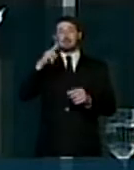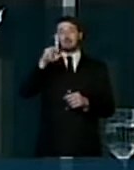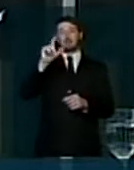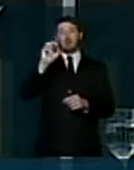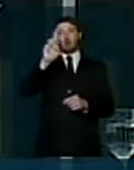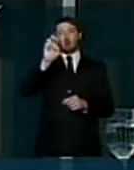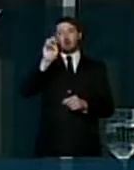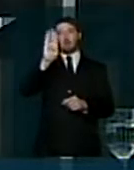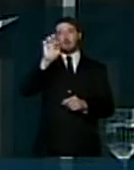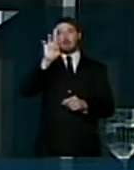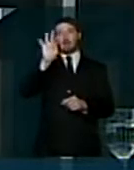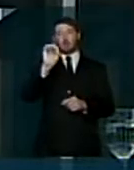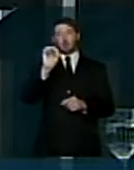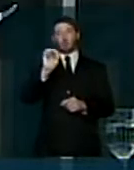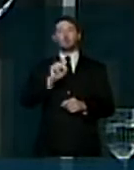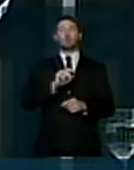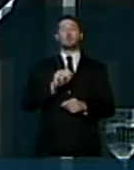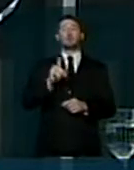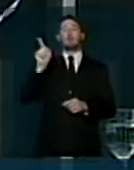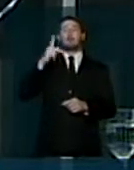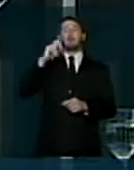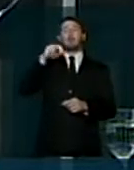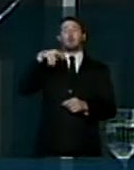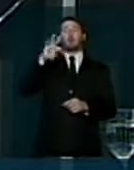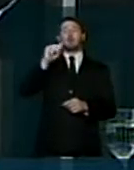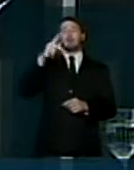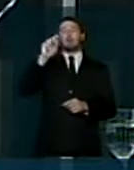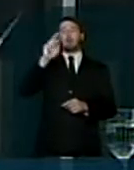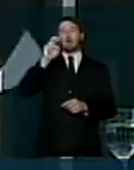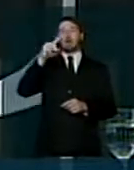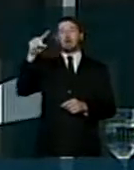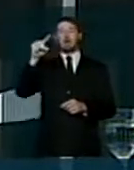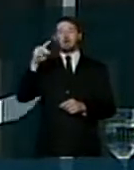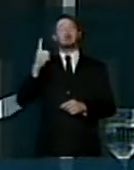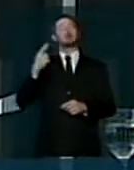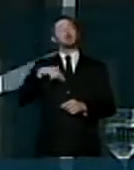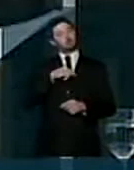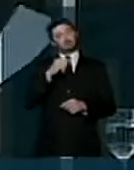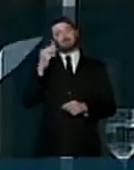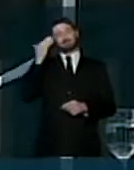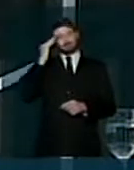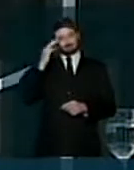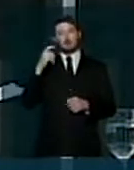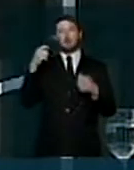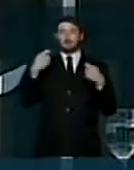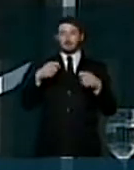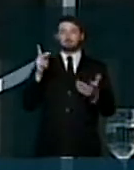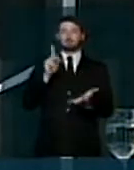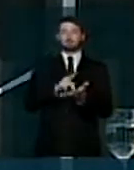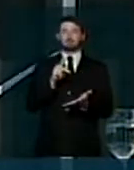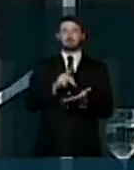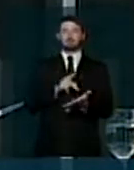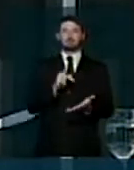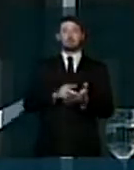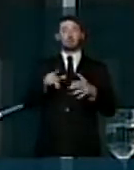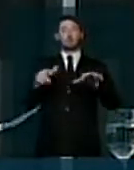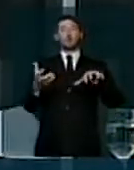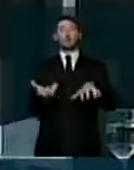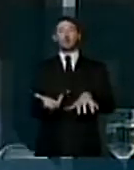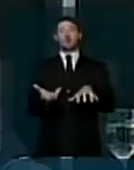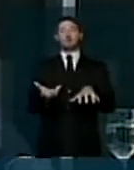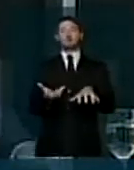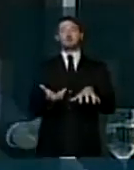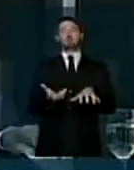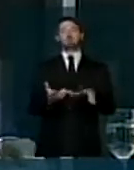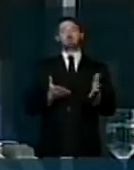Roberto Cardoso em Ponta Porã em fevereiro, é que nós entendemos que é necessário o Congresso